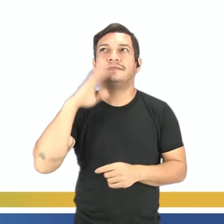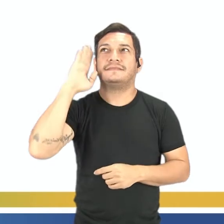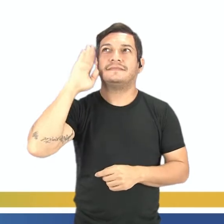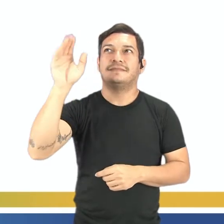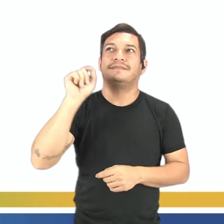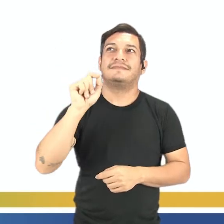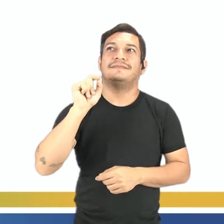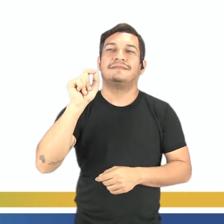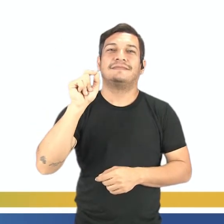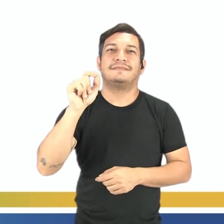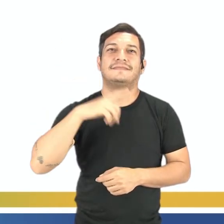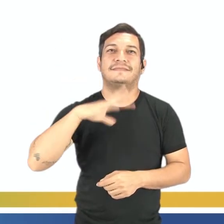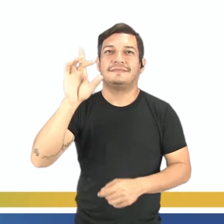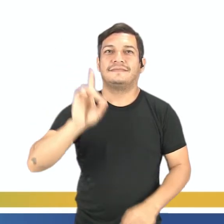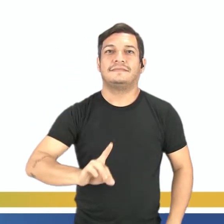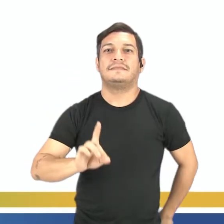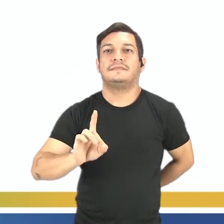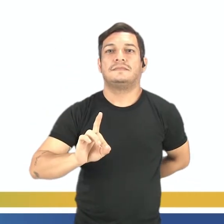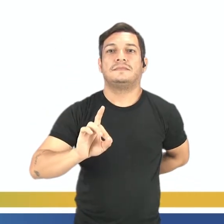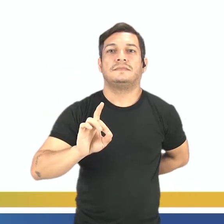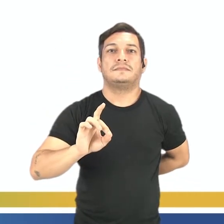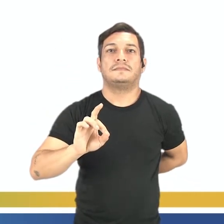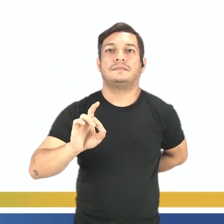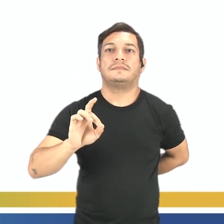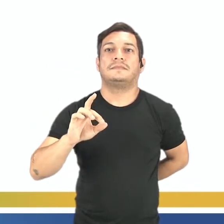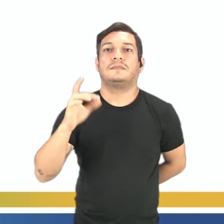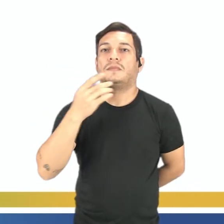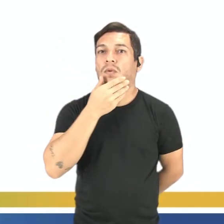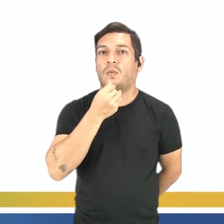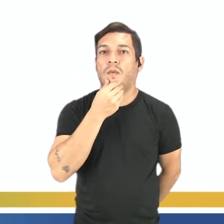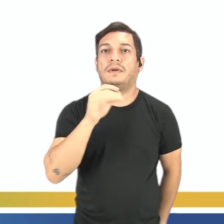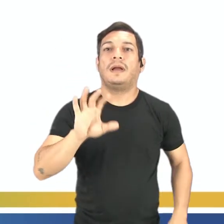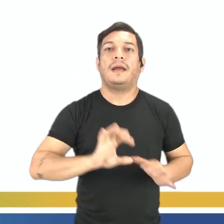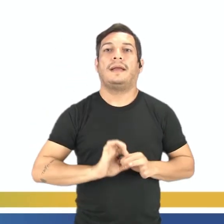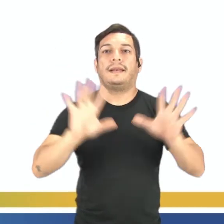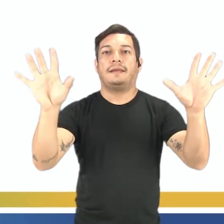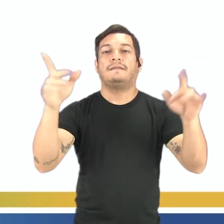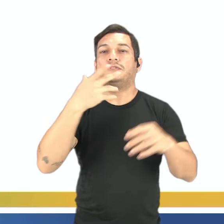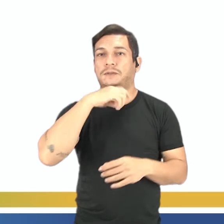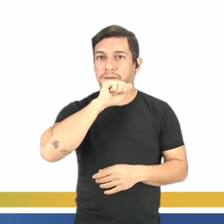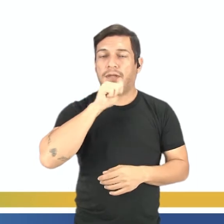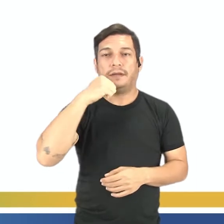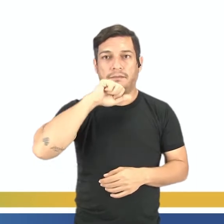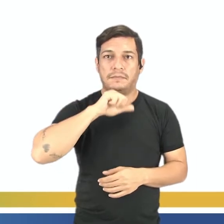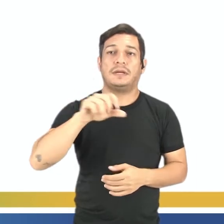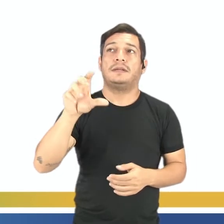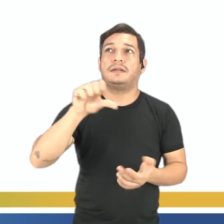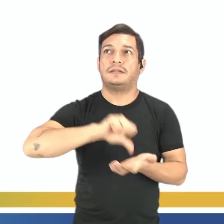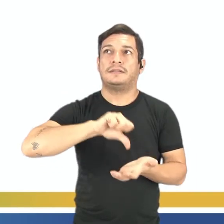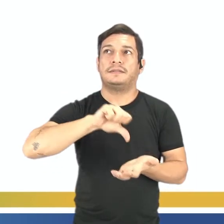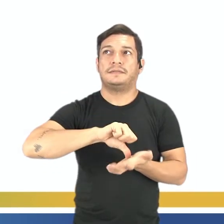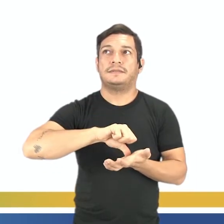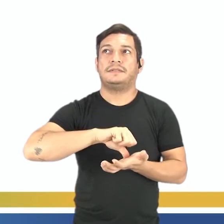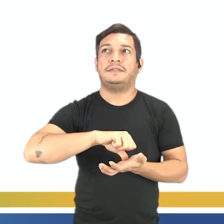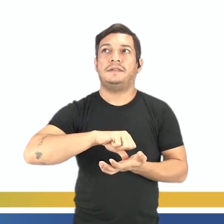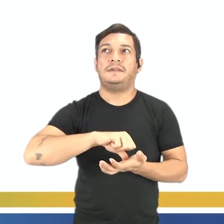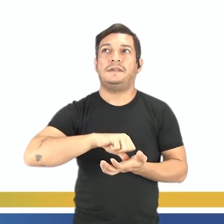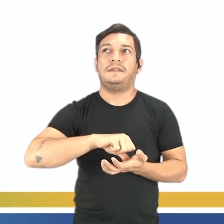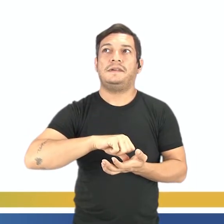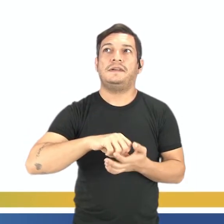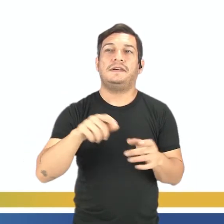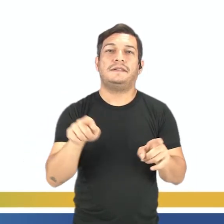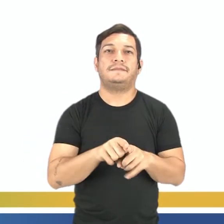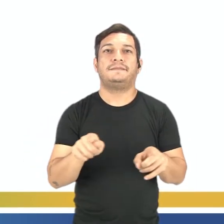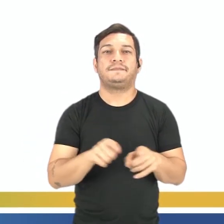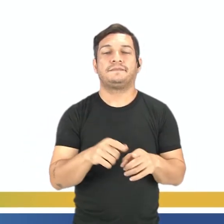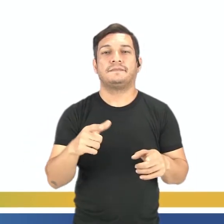direito. Então, somente os homens livres de pai e mãe ateniense, filhos de pai e mãe ateniense, maiores de 21 anos